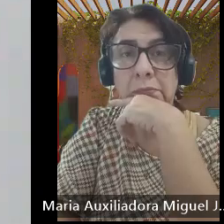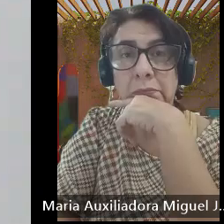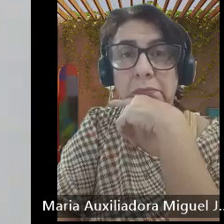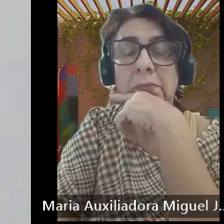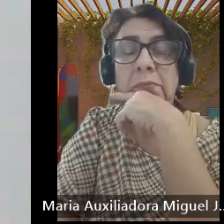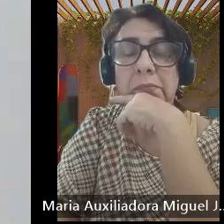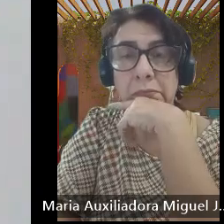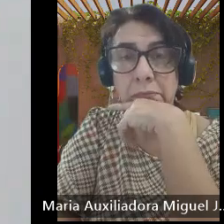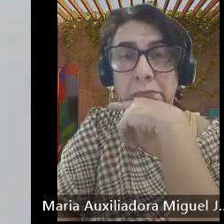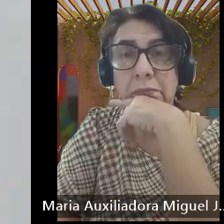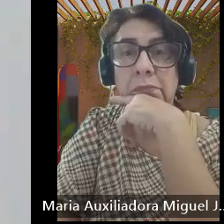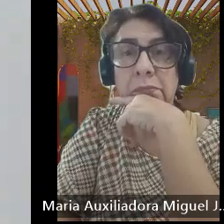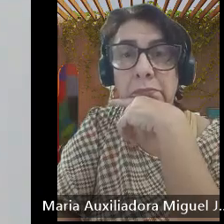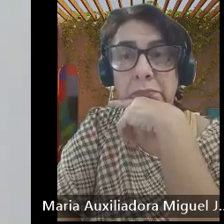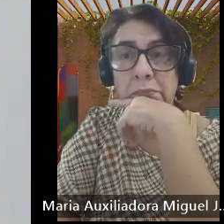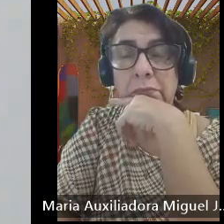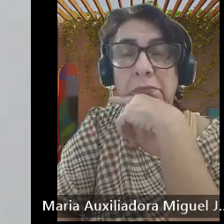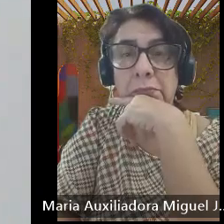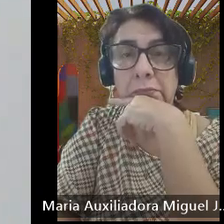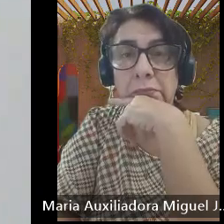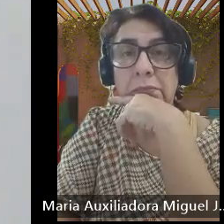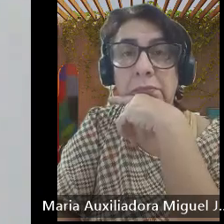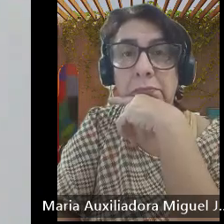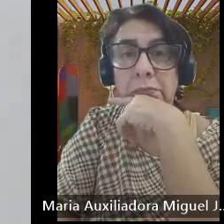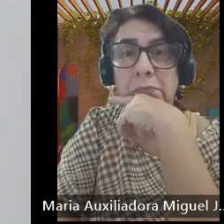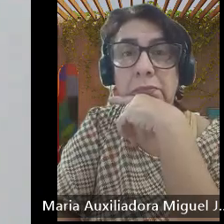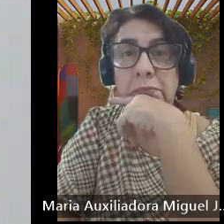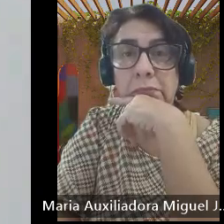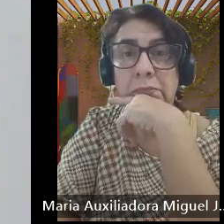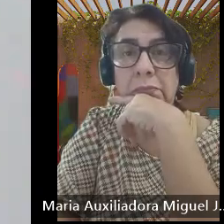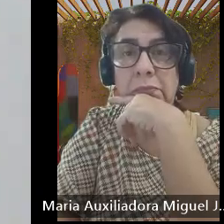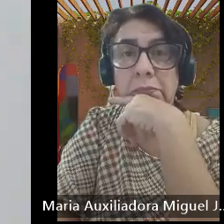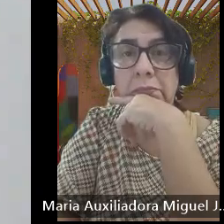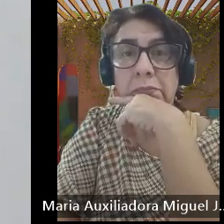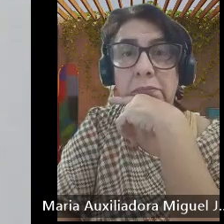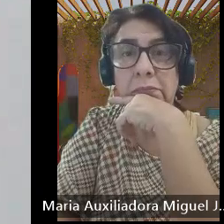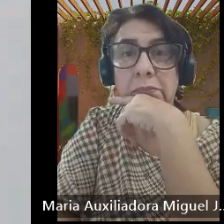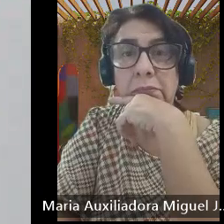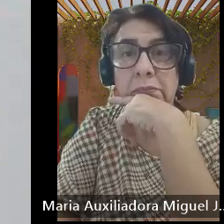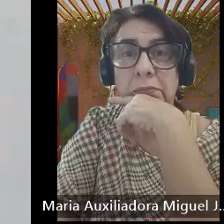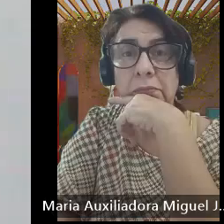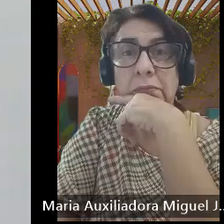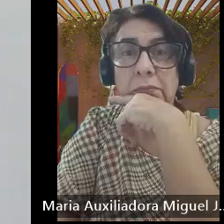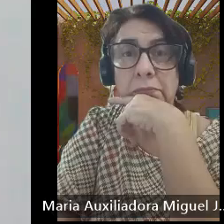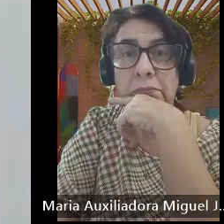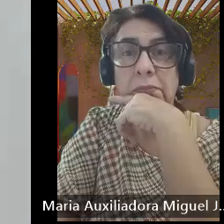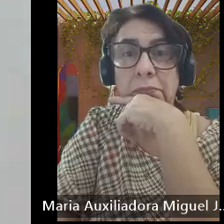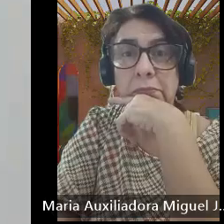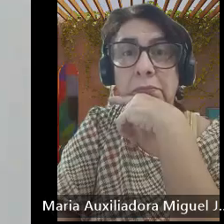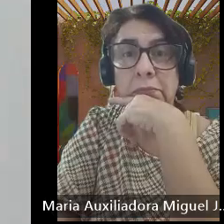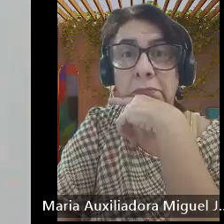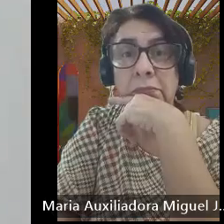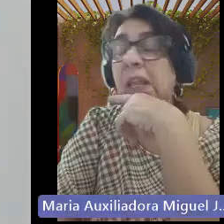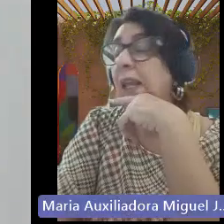centralizado, ele não está de acordo, ele não está lá colado na margem esquerda, por exemplo.